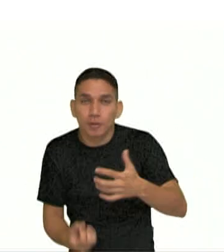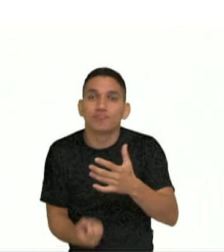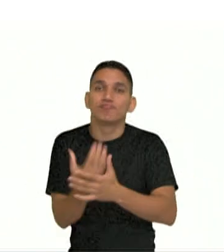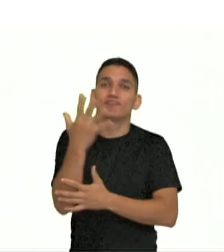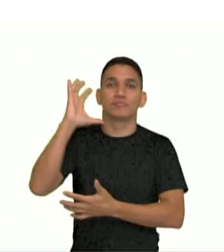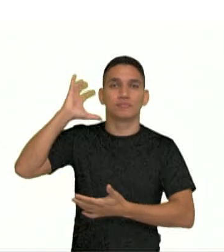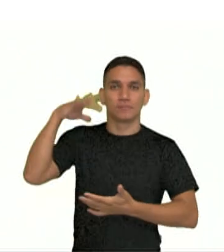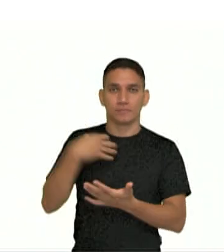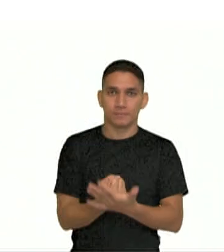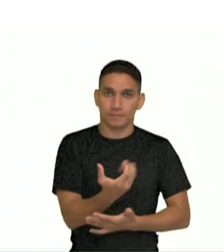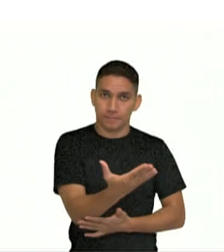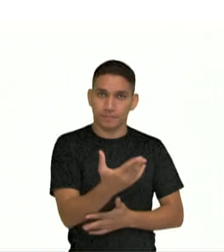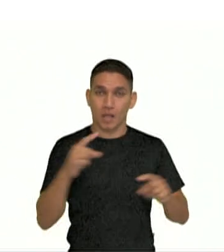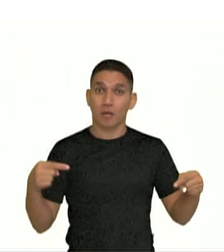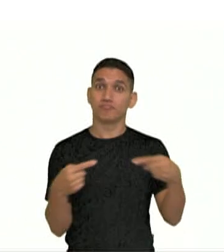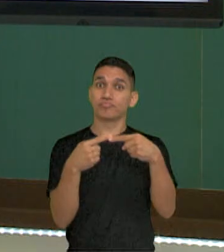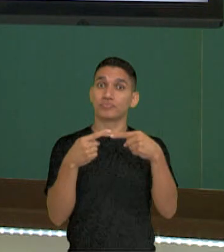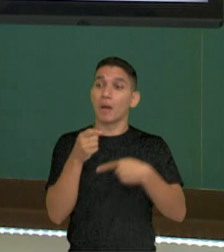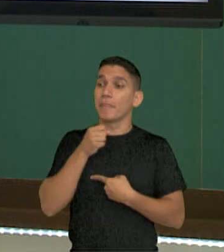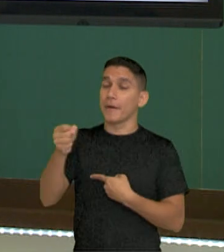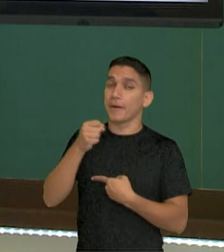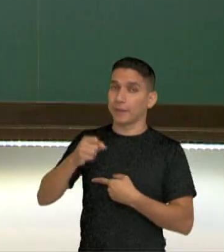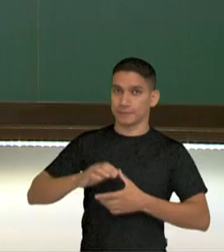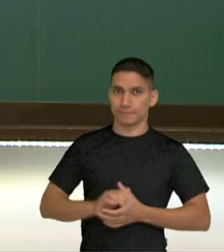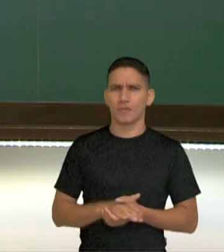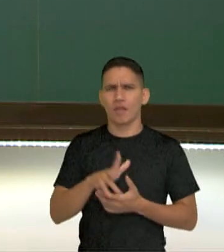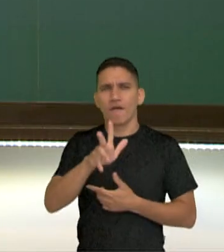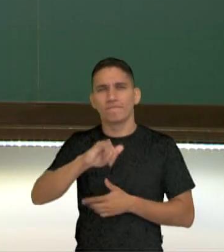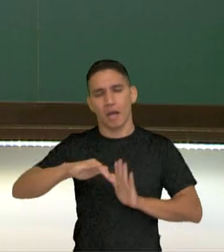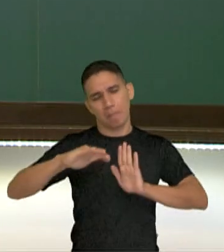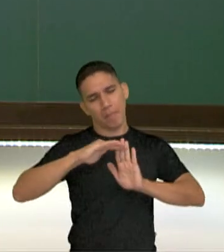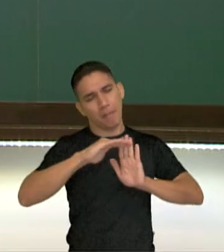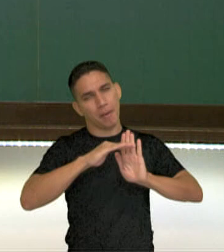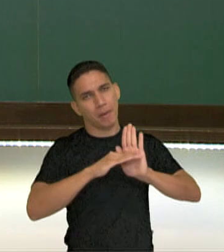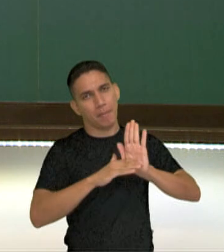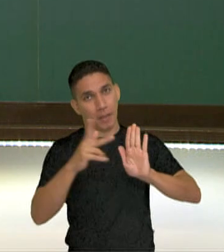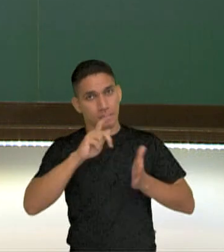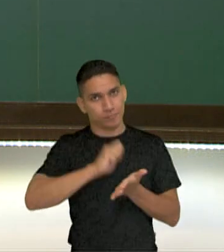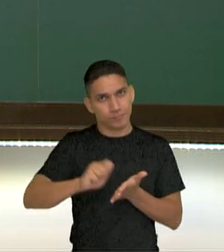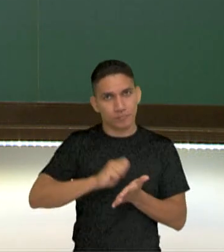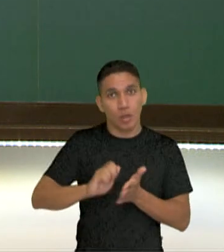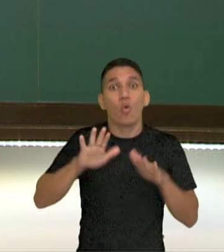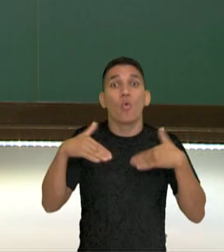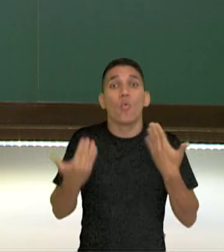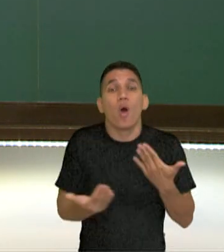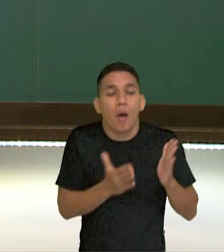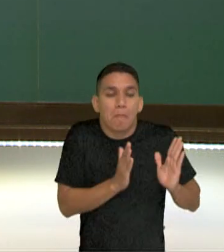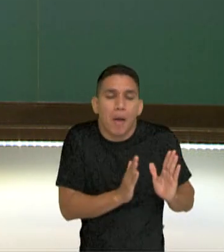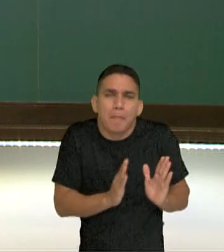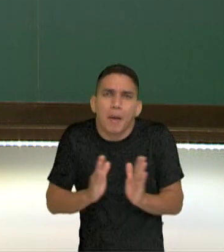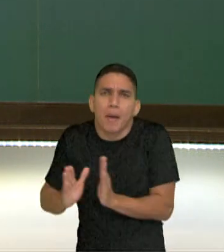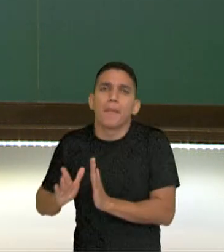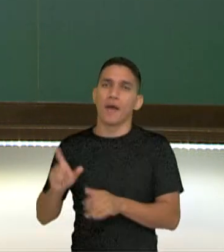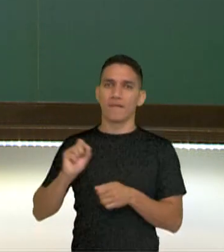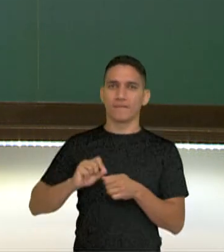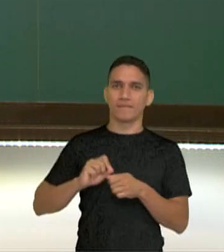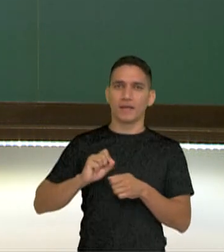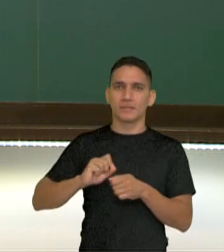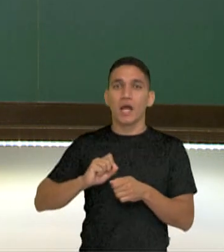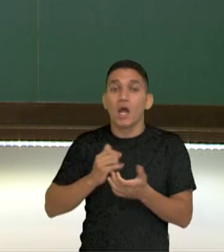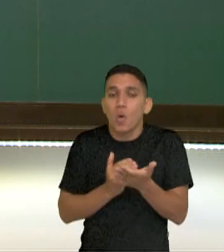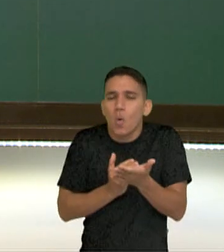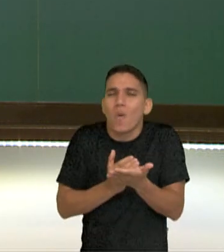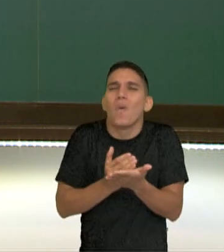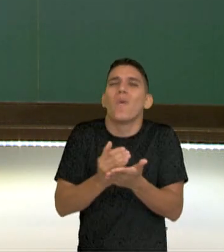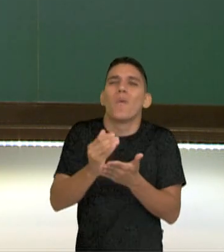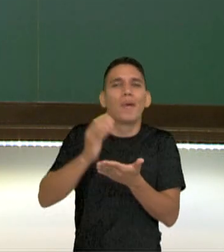podcast, segundo a reportagem. Então, vocês vão escrever em tópicos, quais são os passos